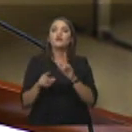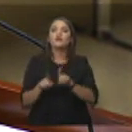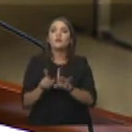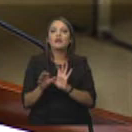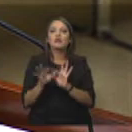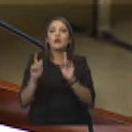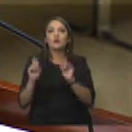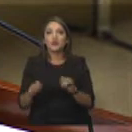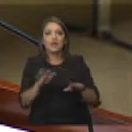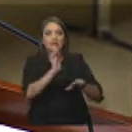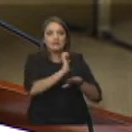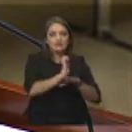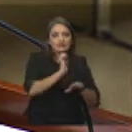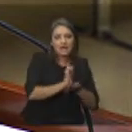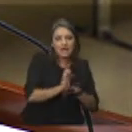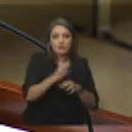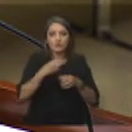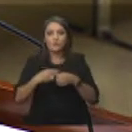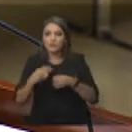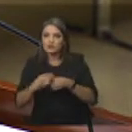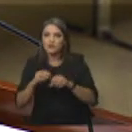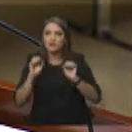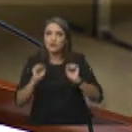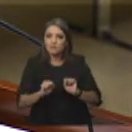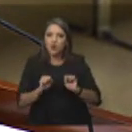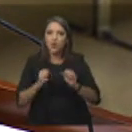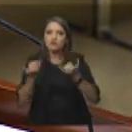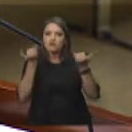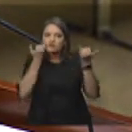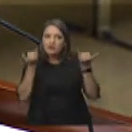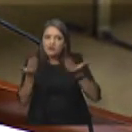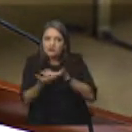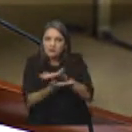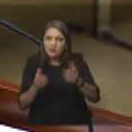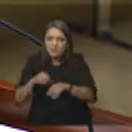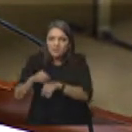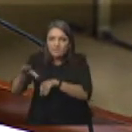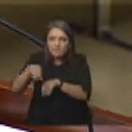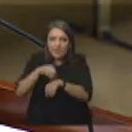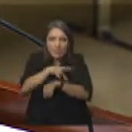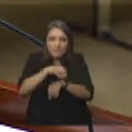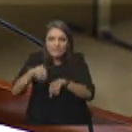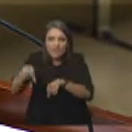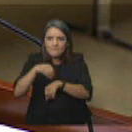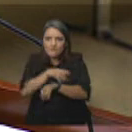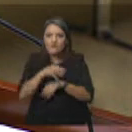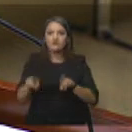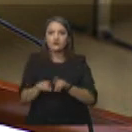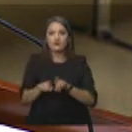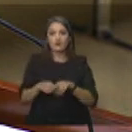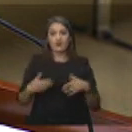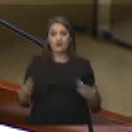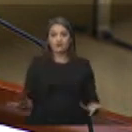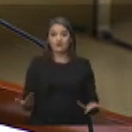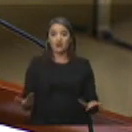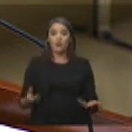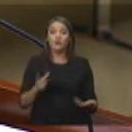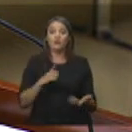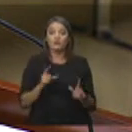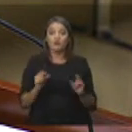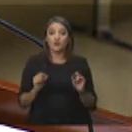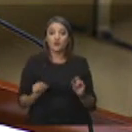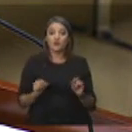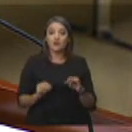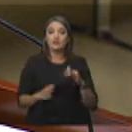entre estados e também entre municípios. Para tanto, excelências, a forma de compartilhamento de dados incorpora